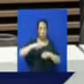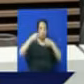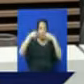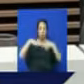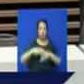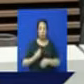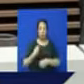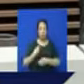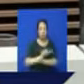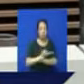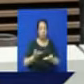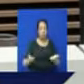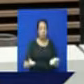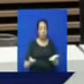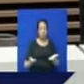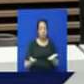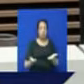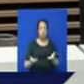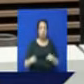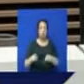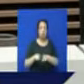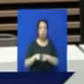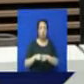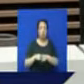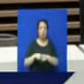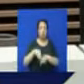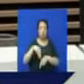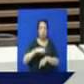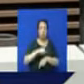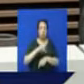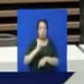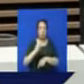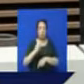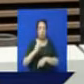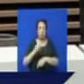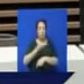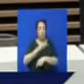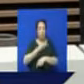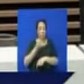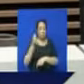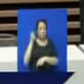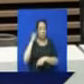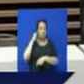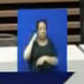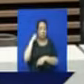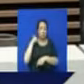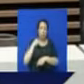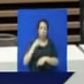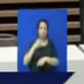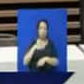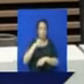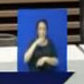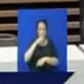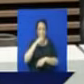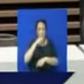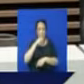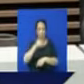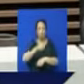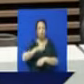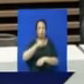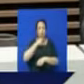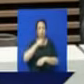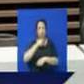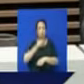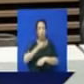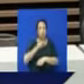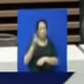vocês. O Melo também, que é um amigo de longa data, desde o tempo do meu pai, meu avô, né? Tem vínculos antigos.